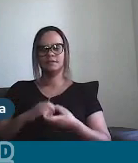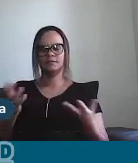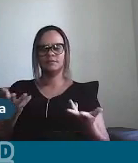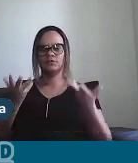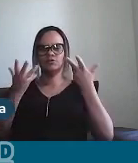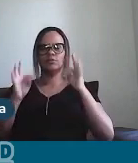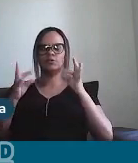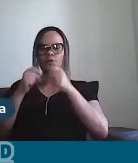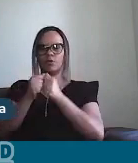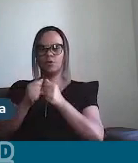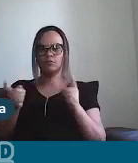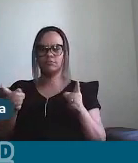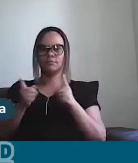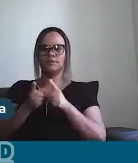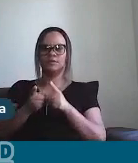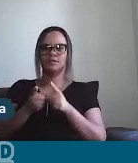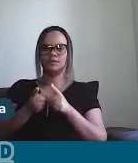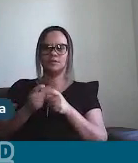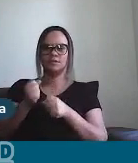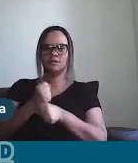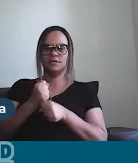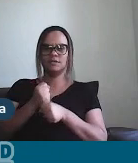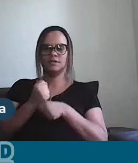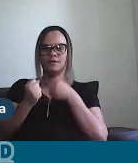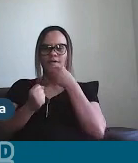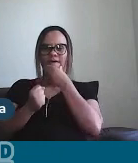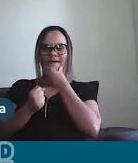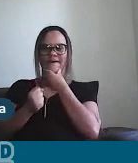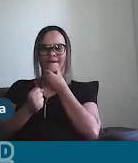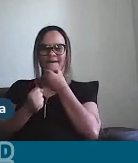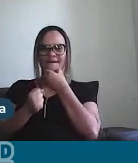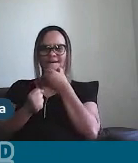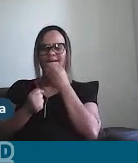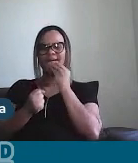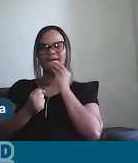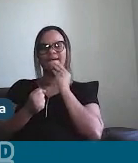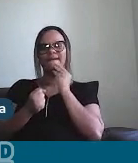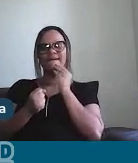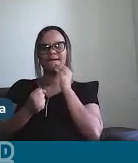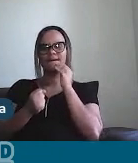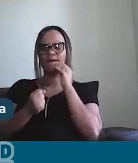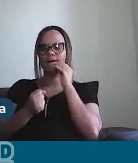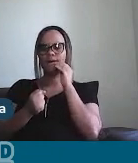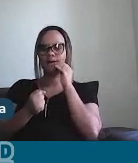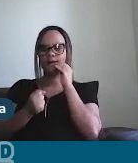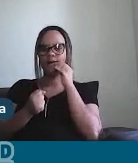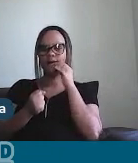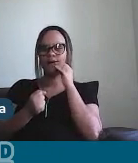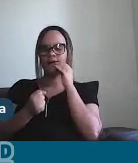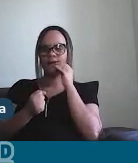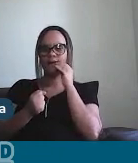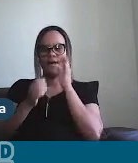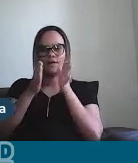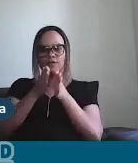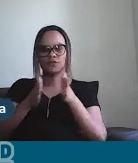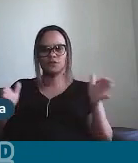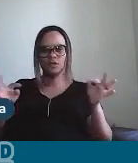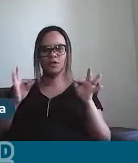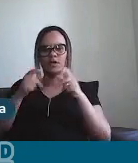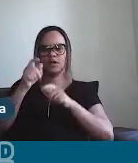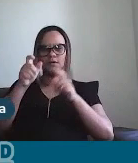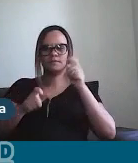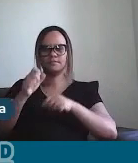tempo muito curto. A gente vai levar uns aninhos aí, talvez, para ter ali aquela estabilização, né? Falando, nós já avaliamos todas as pessoas